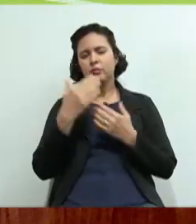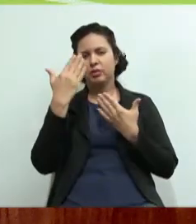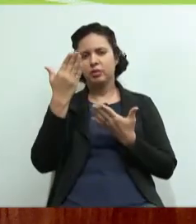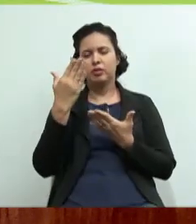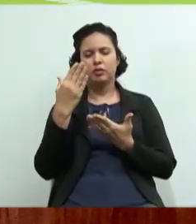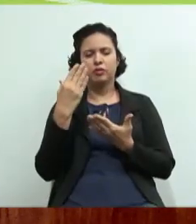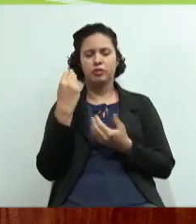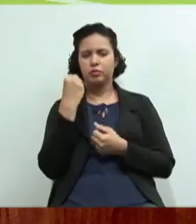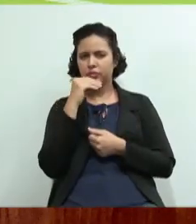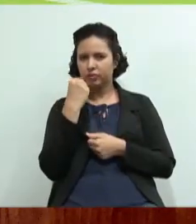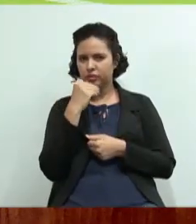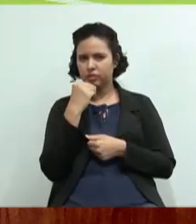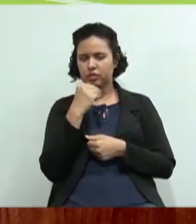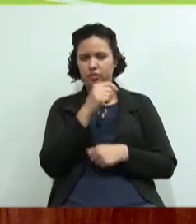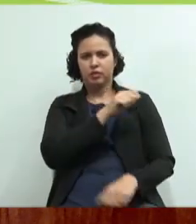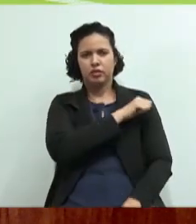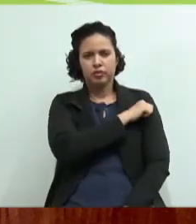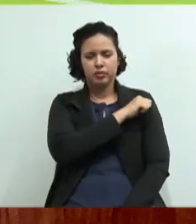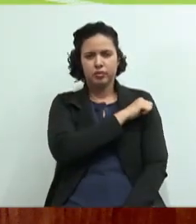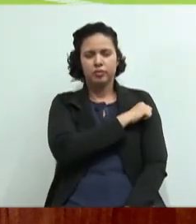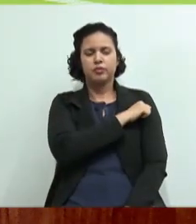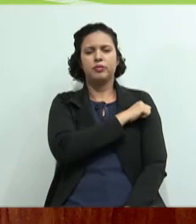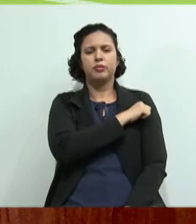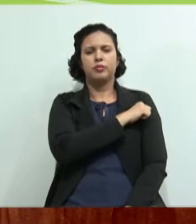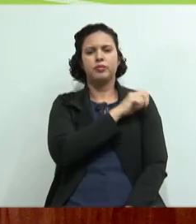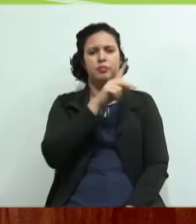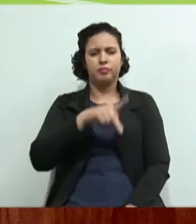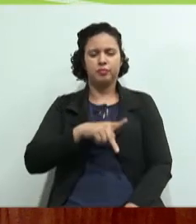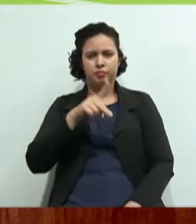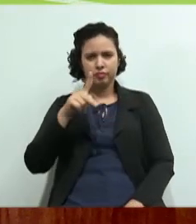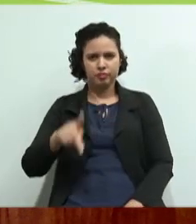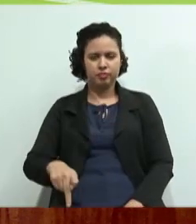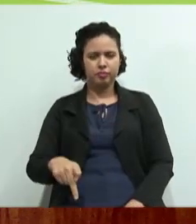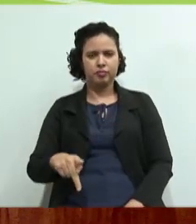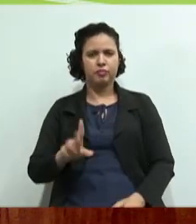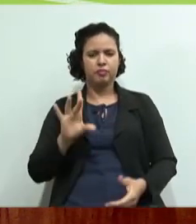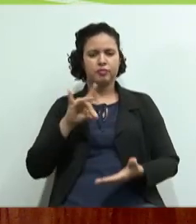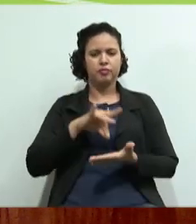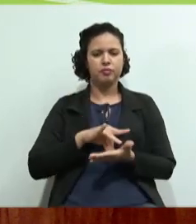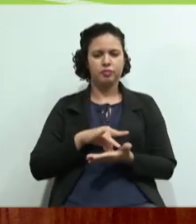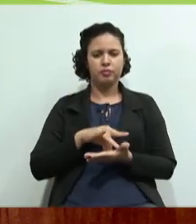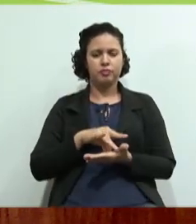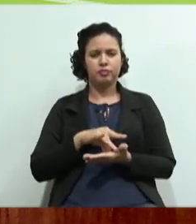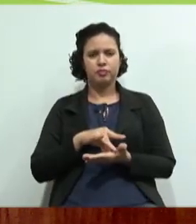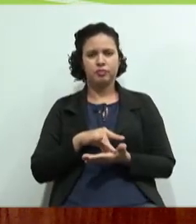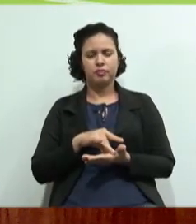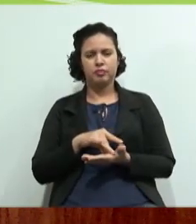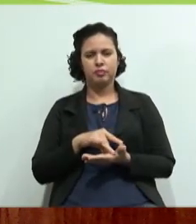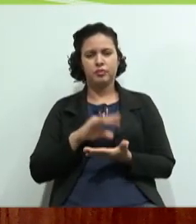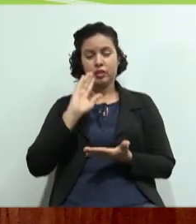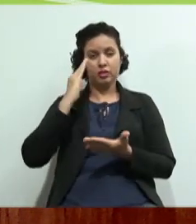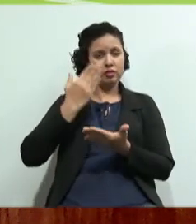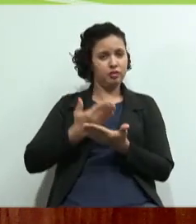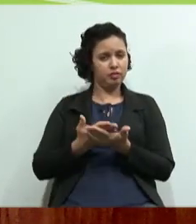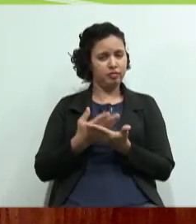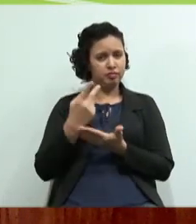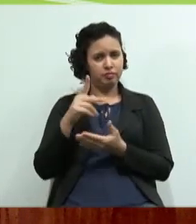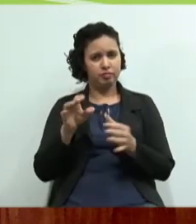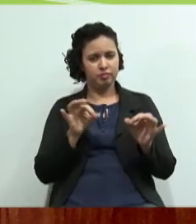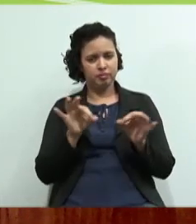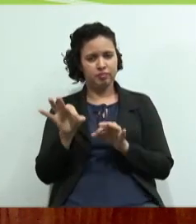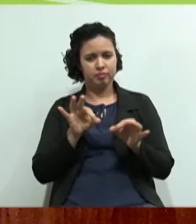oportunidade, professor. Muito obrigado, aluno. Muito obrigado, aluna, professor, professora presencial. Acreditem nos seus planos e